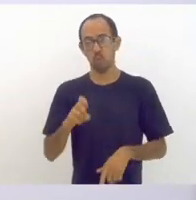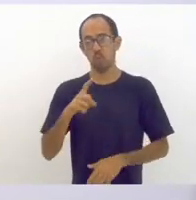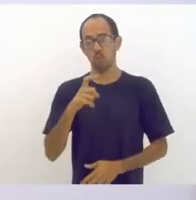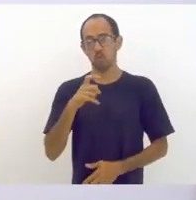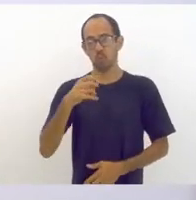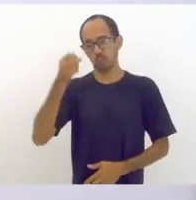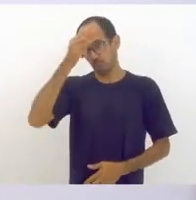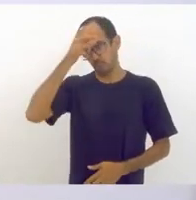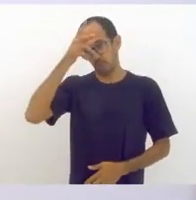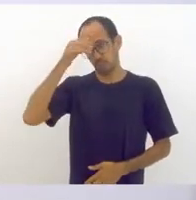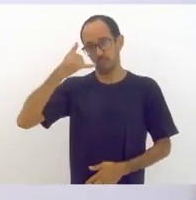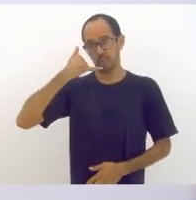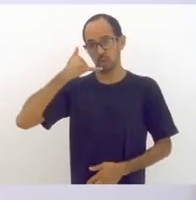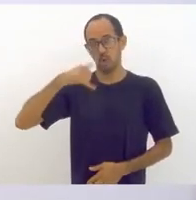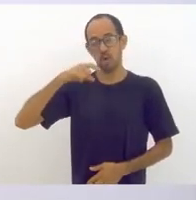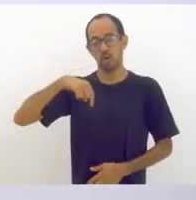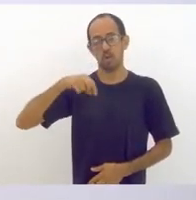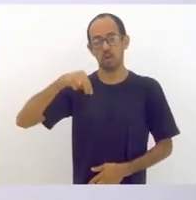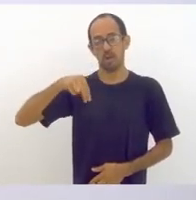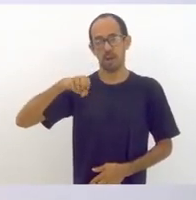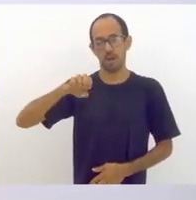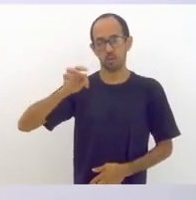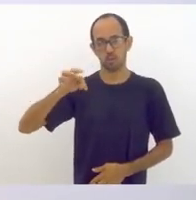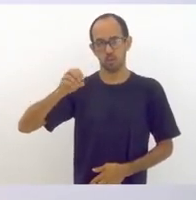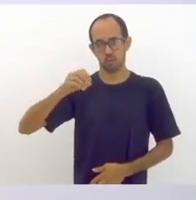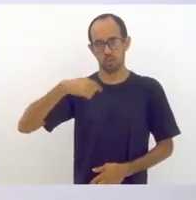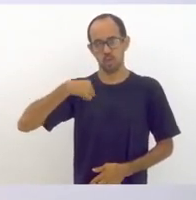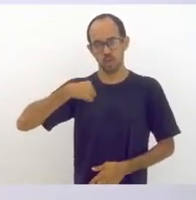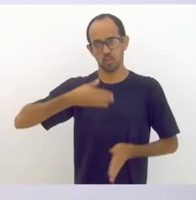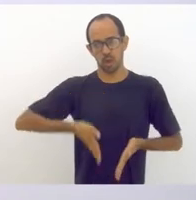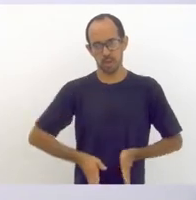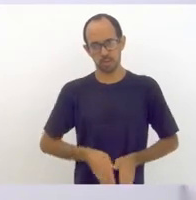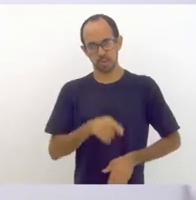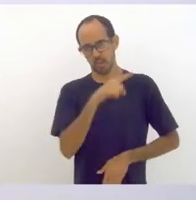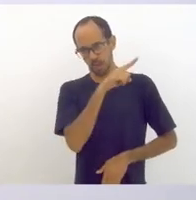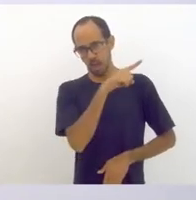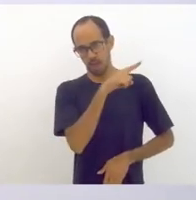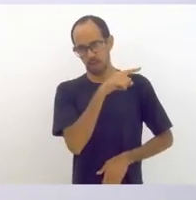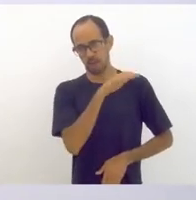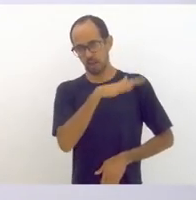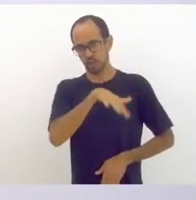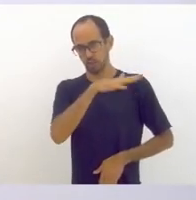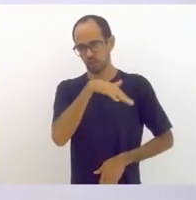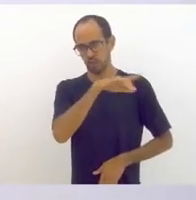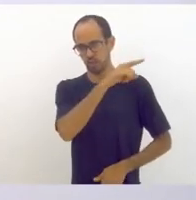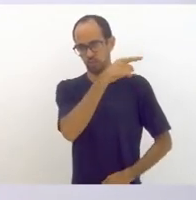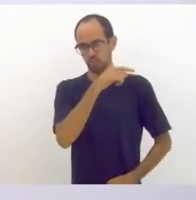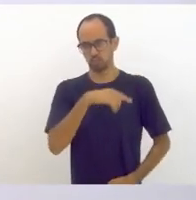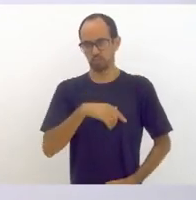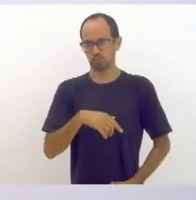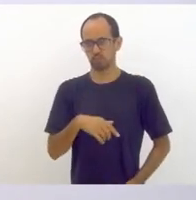prefeito Neto. Eu sou daquela região, eu conheço bem aquela região. Né?